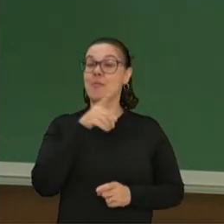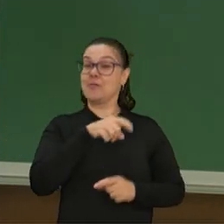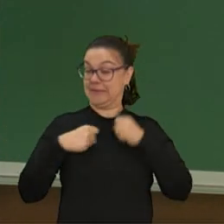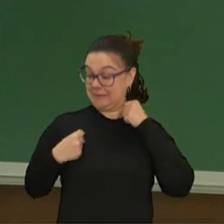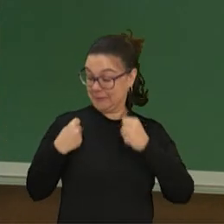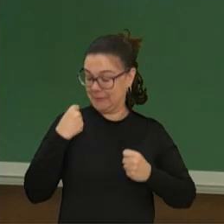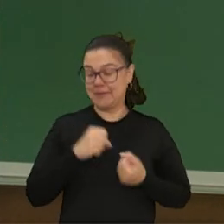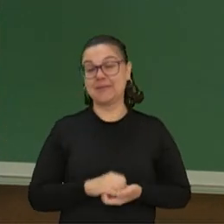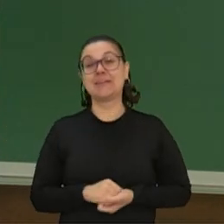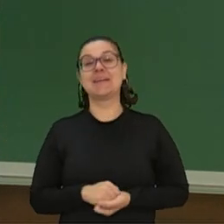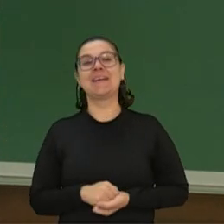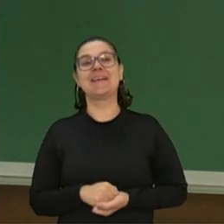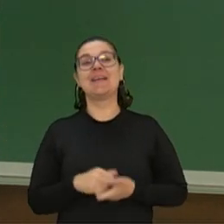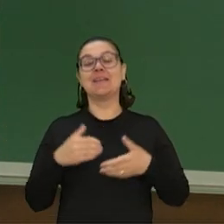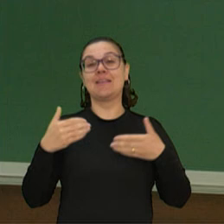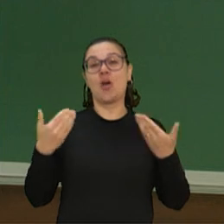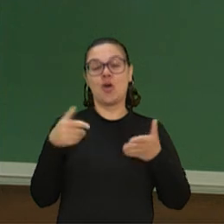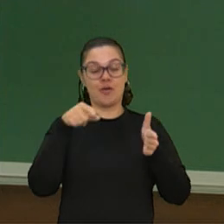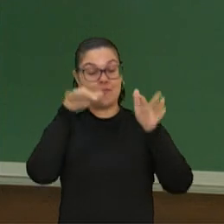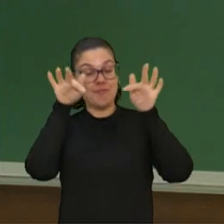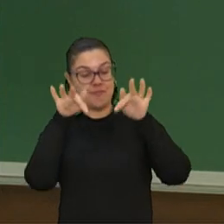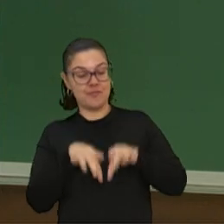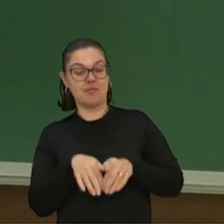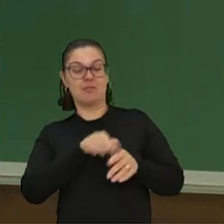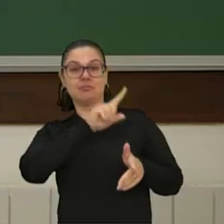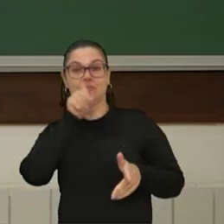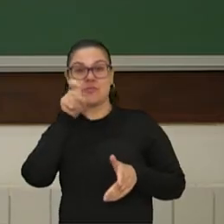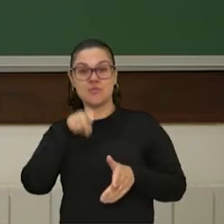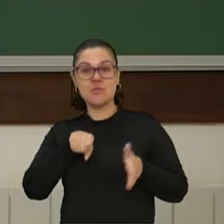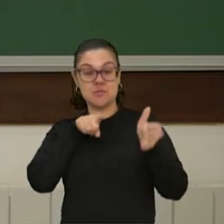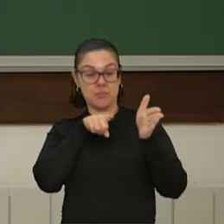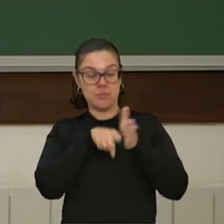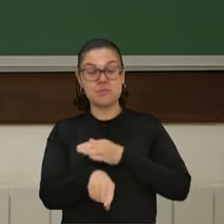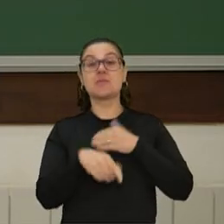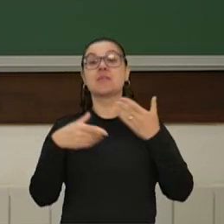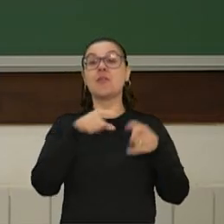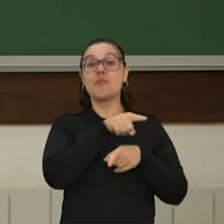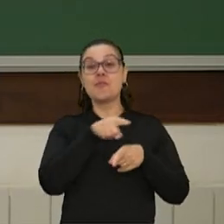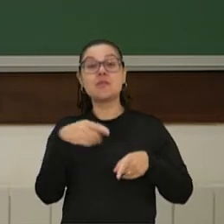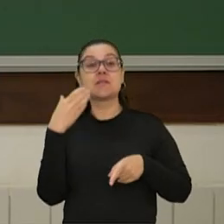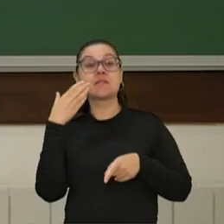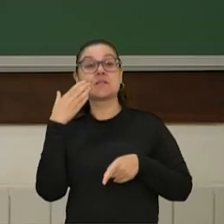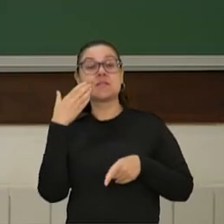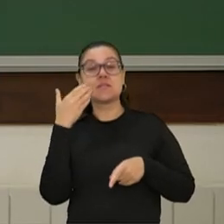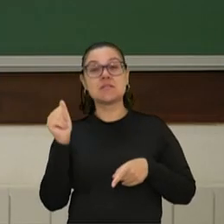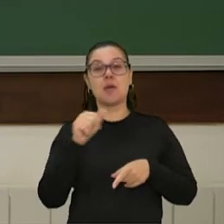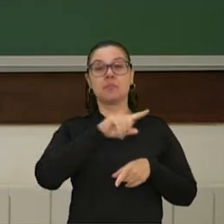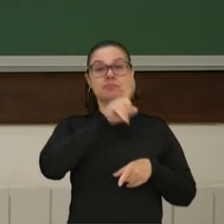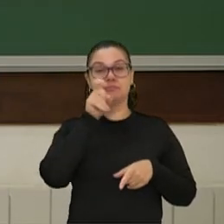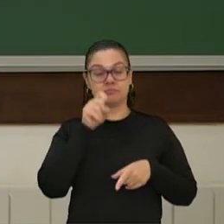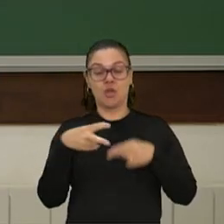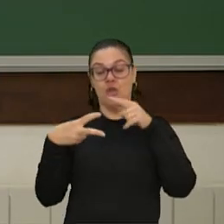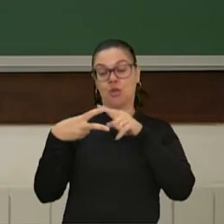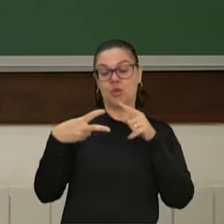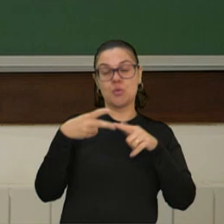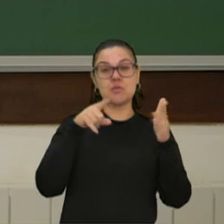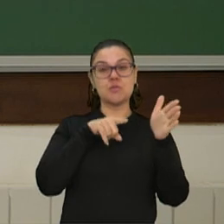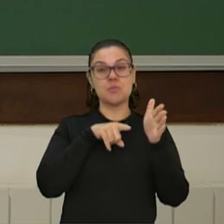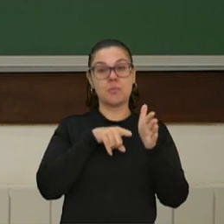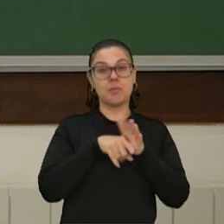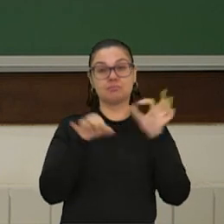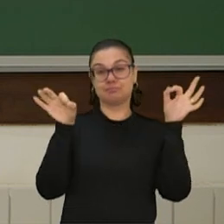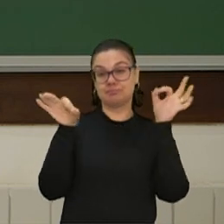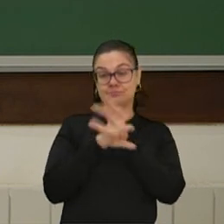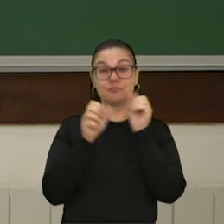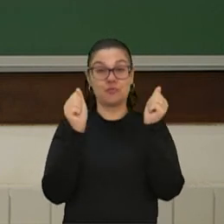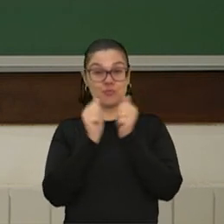mesmo. Então agora nós temos o nosso quiz. Vocês sabem que no quiz nós temos duas questões e nós vamos